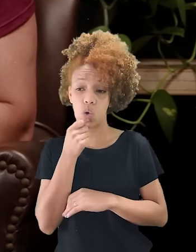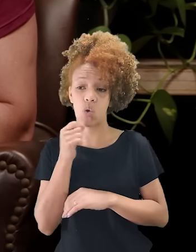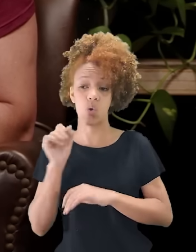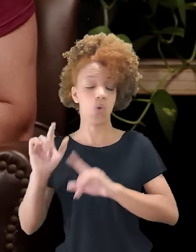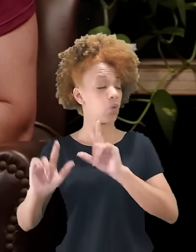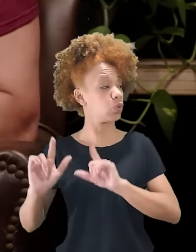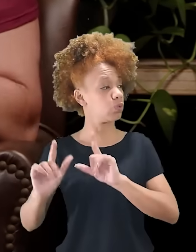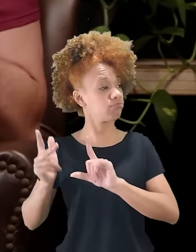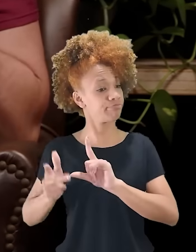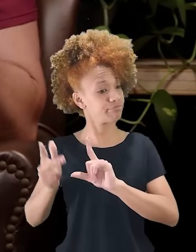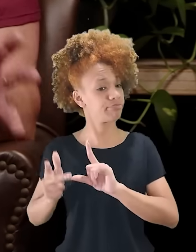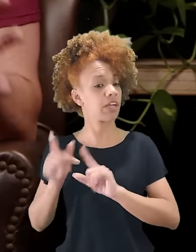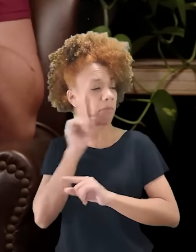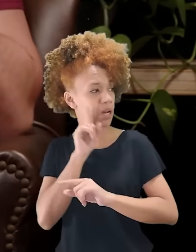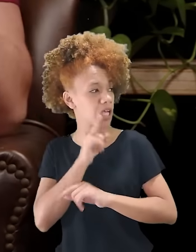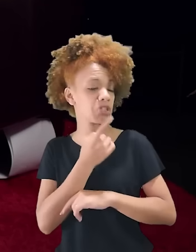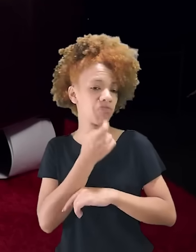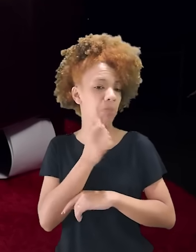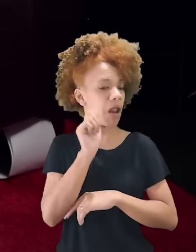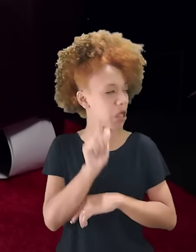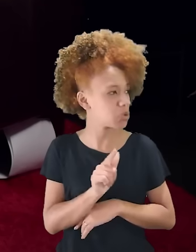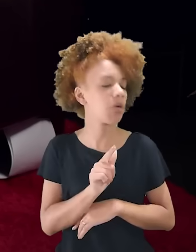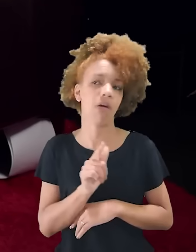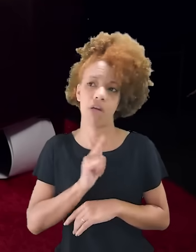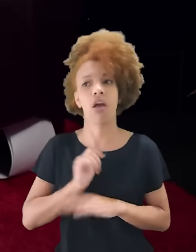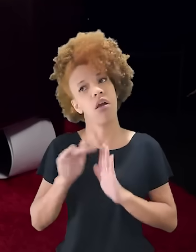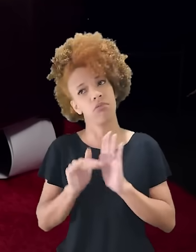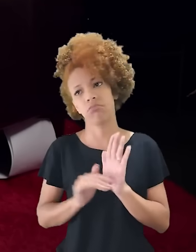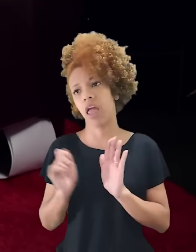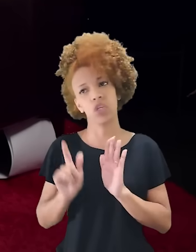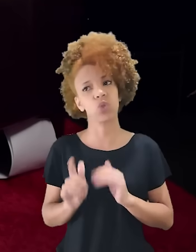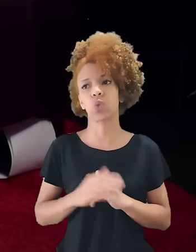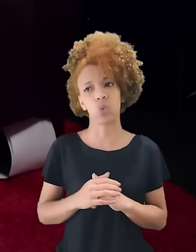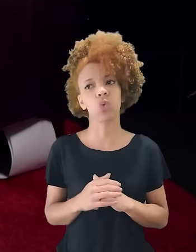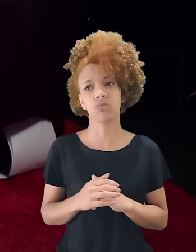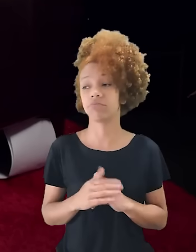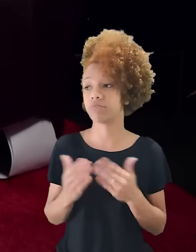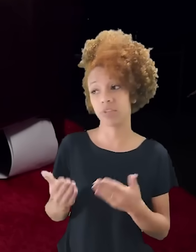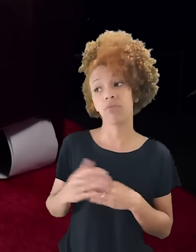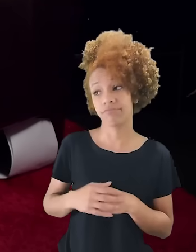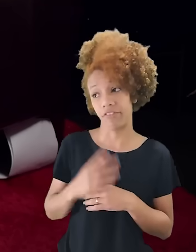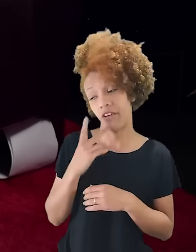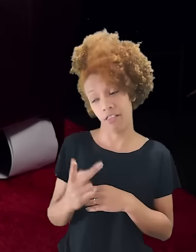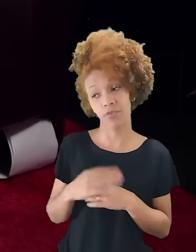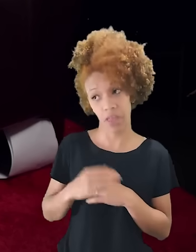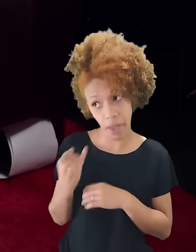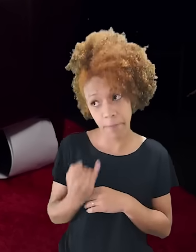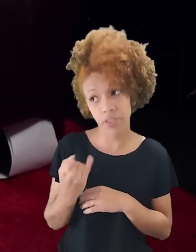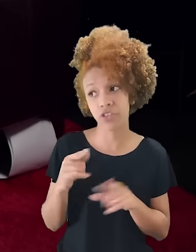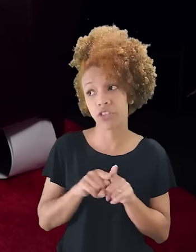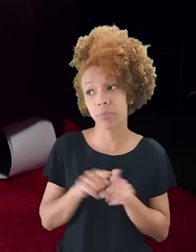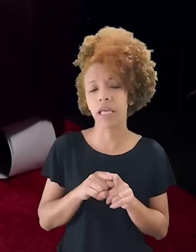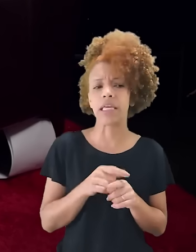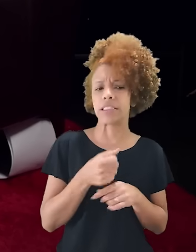telejornais americanos ele é muito azul ou vermelho Jornal Nacional mal Jornal Nacional é azul é azul né então por isso que eu tô falando então é